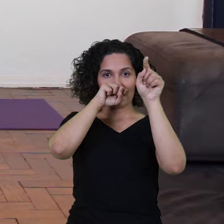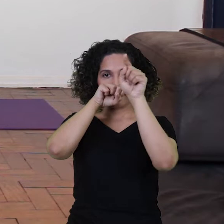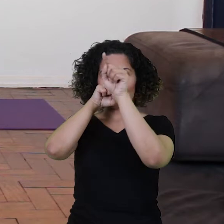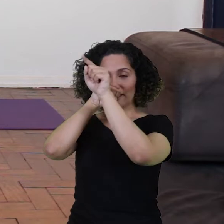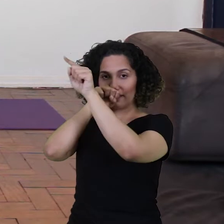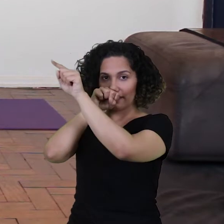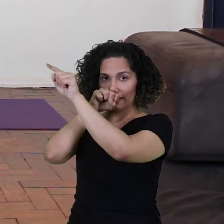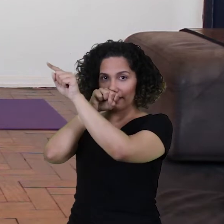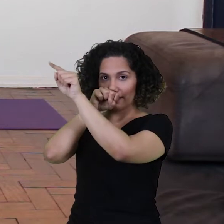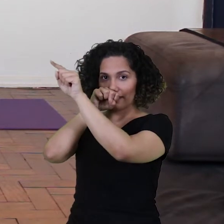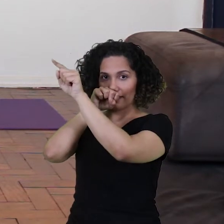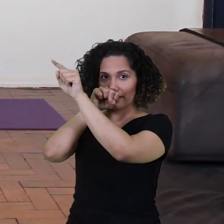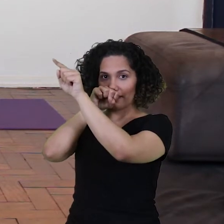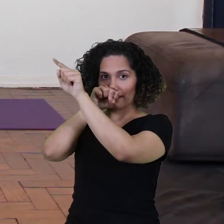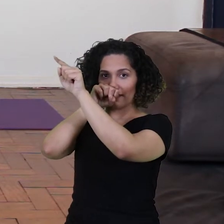retém,